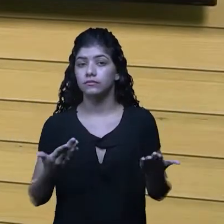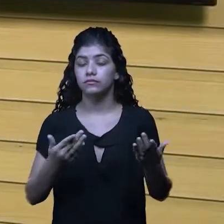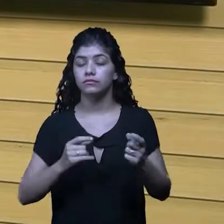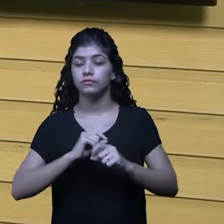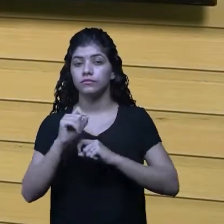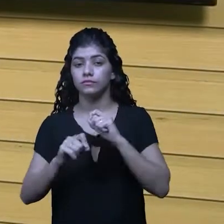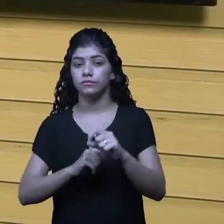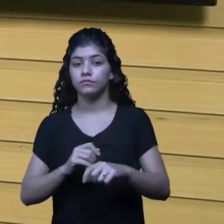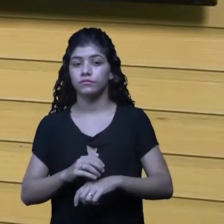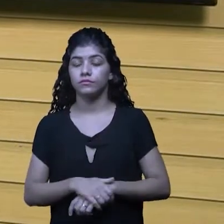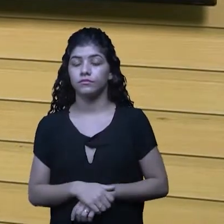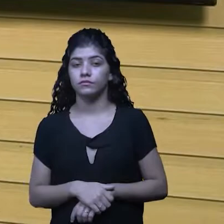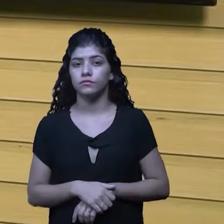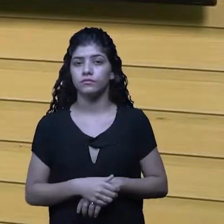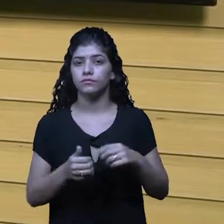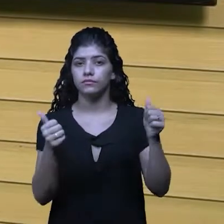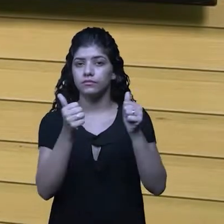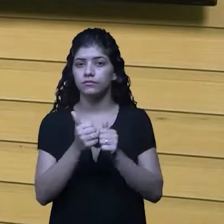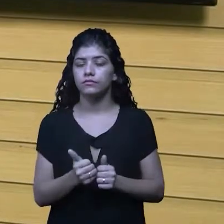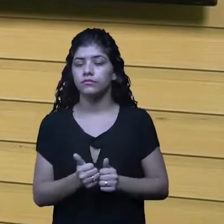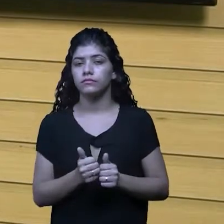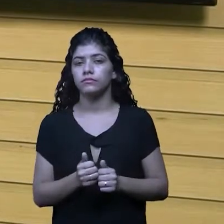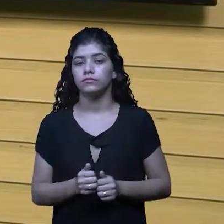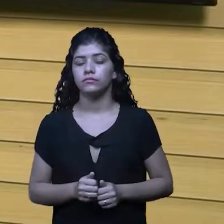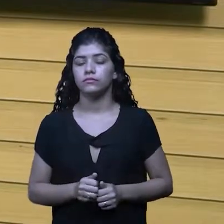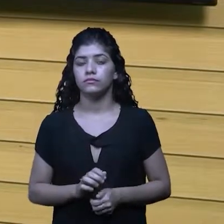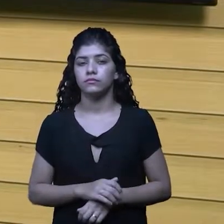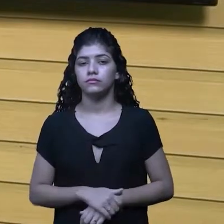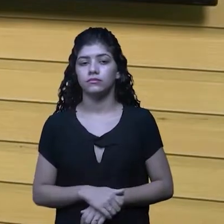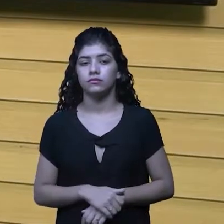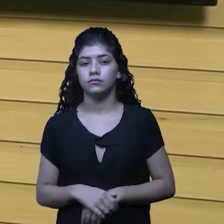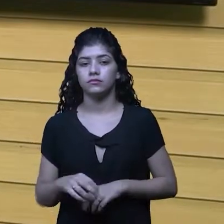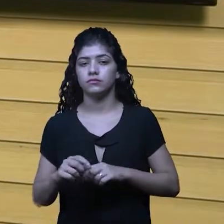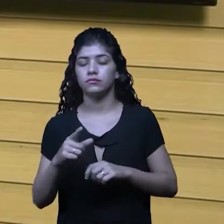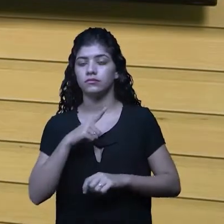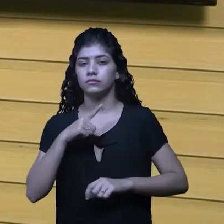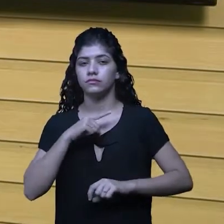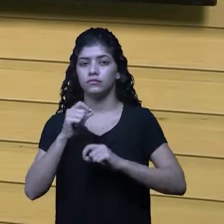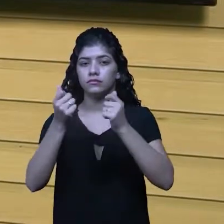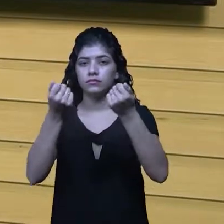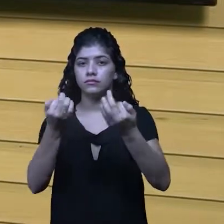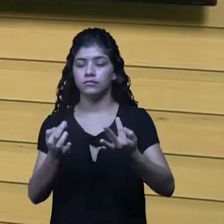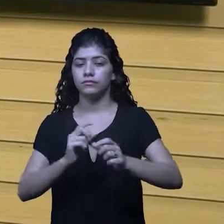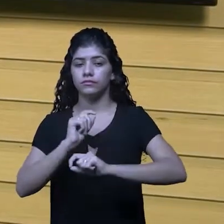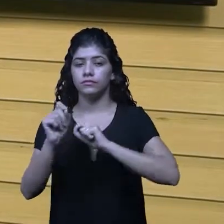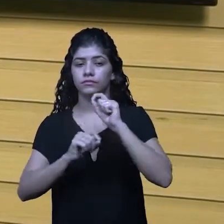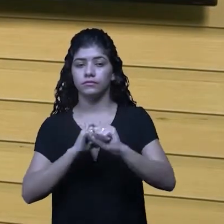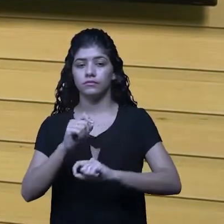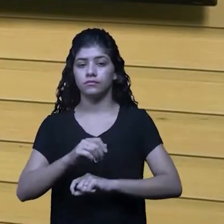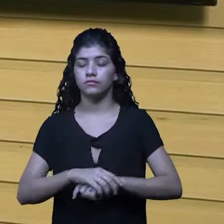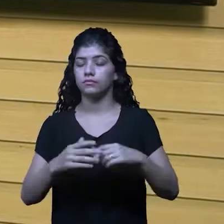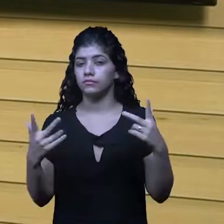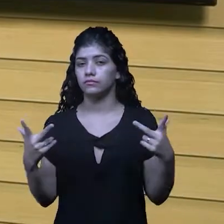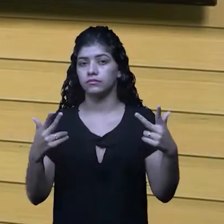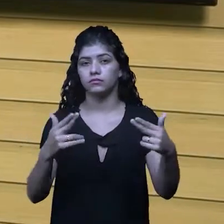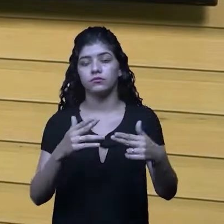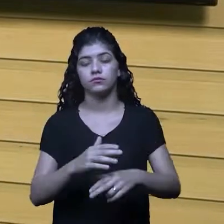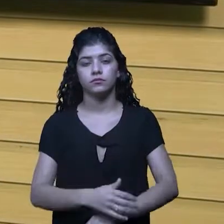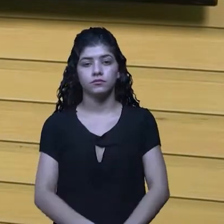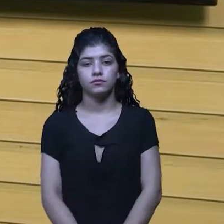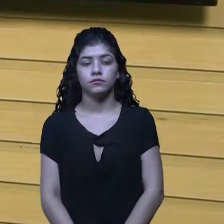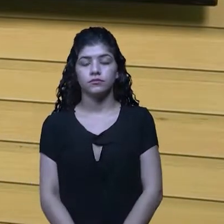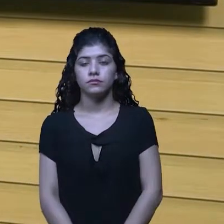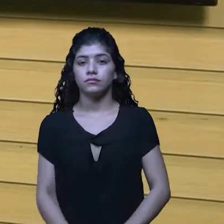atualmente, a verificação, a calibração e a aferição, elas são tratadas de formas